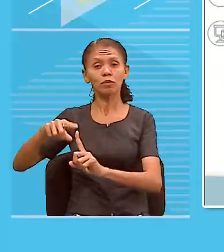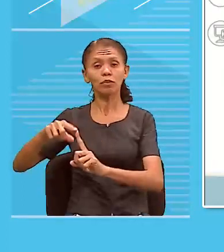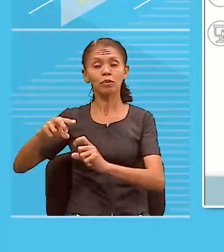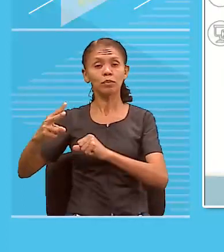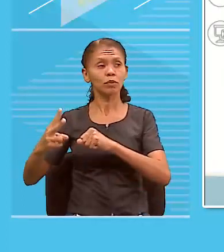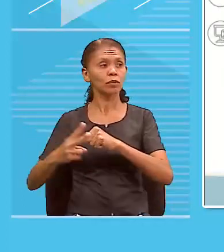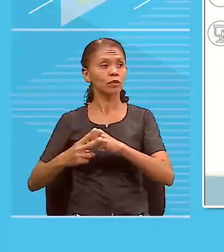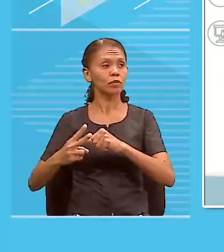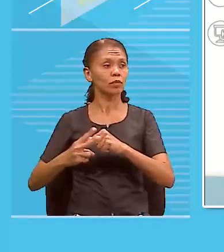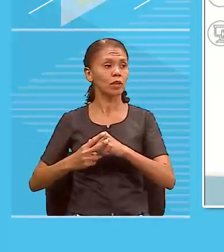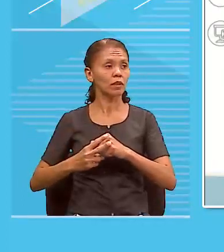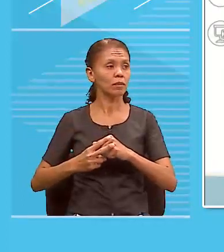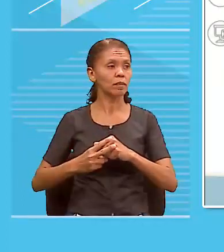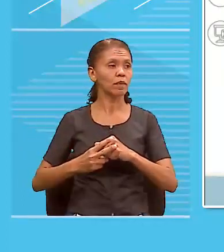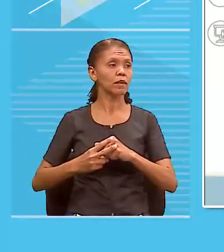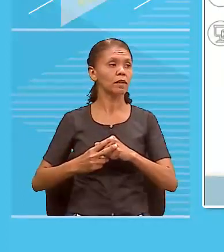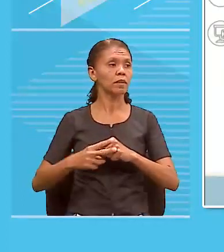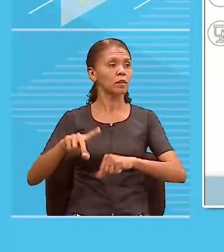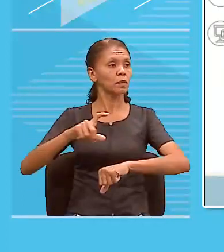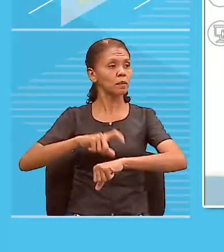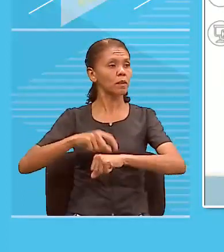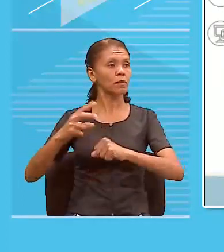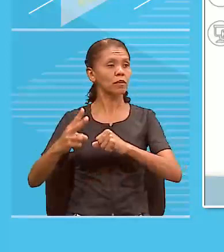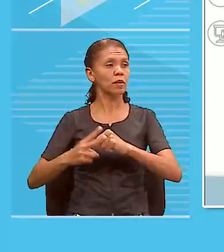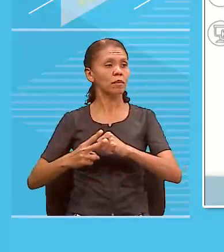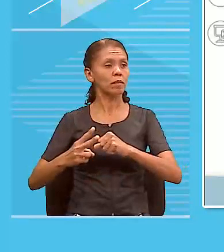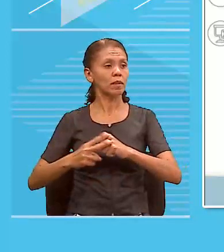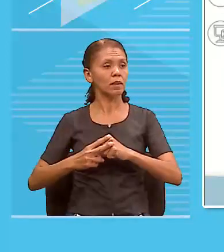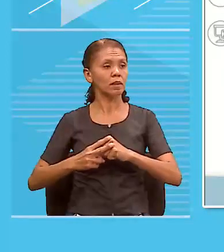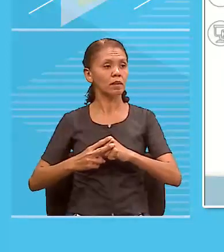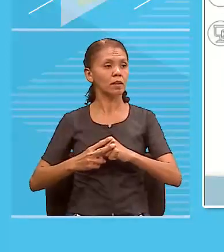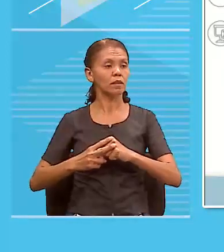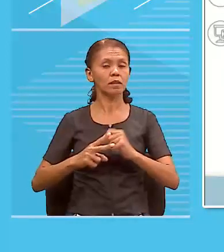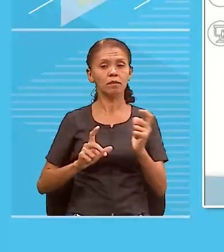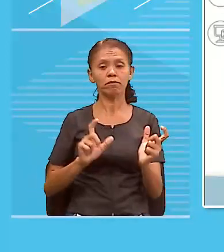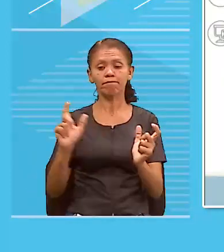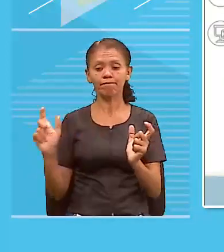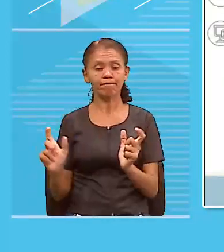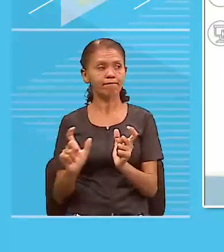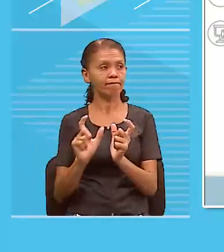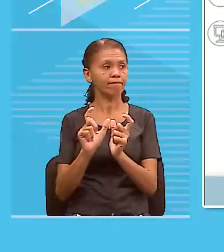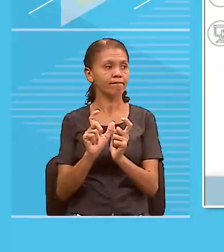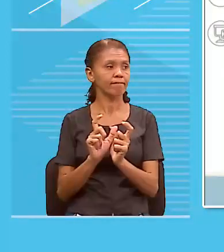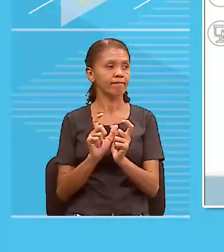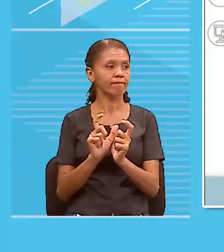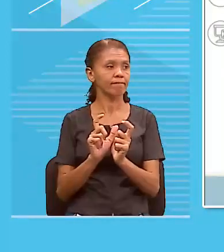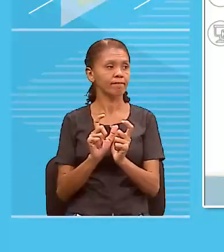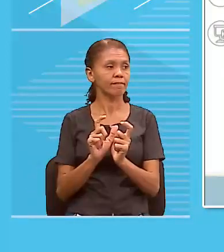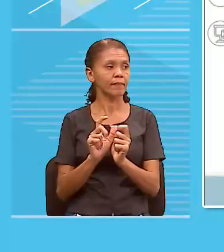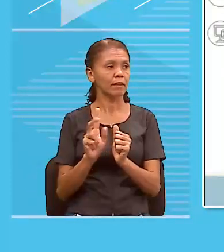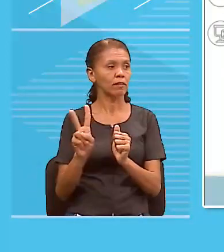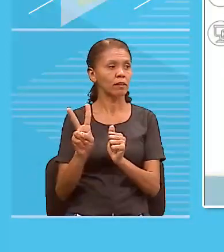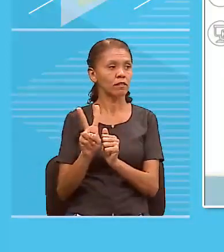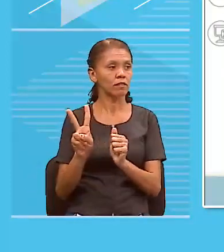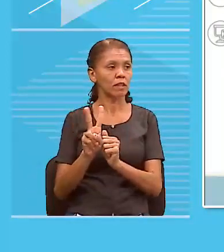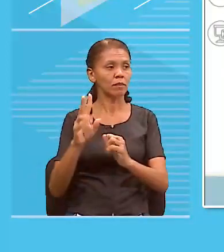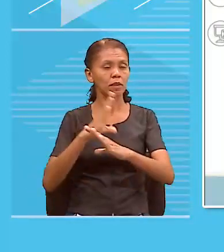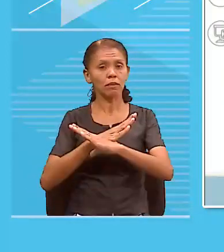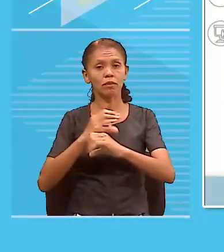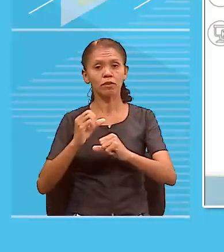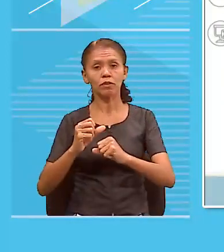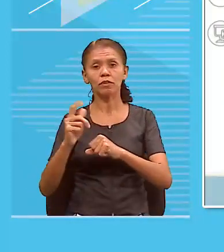conectores pronomes você Jesus operadores de coesão né os vários pronomes advérbios e assim sucessivamente